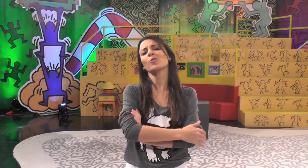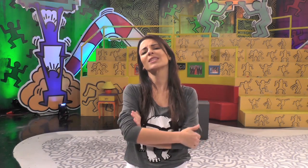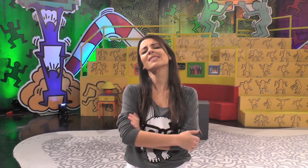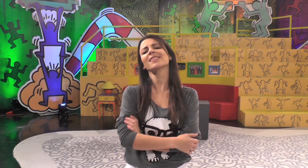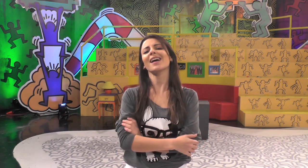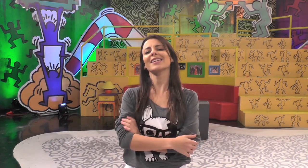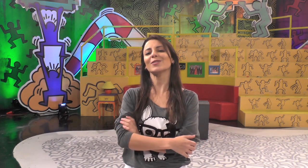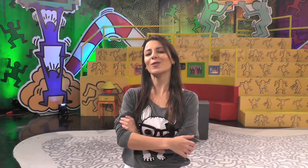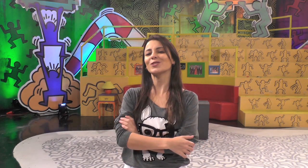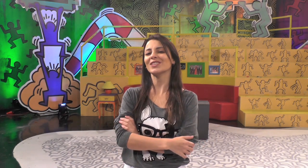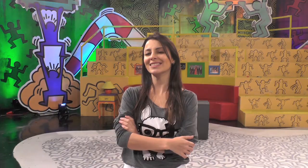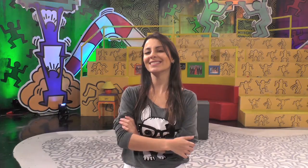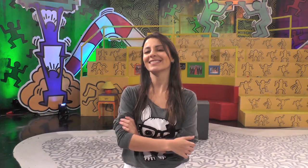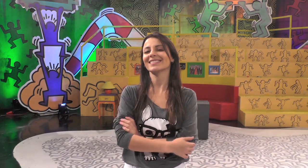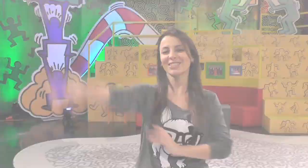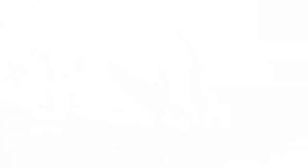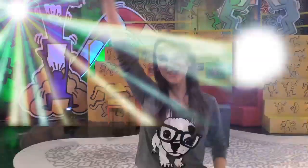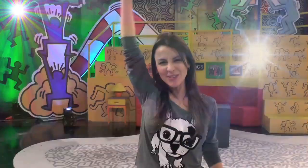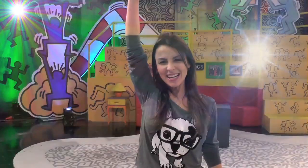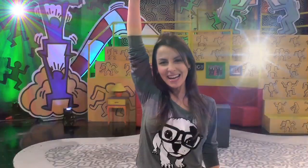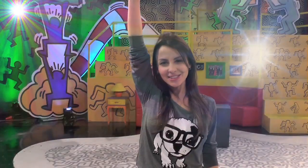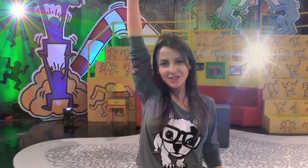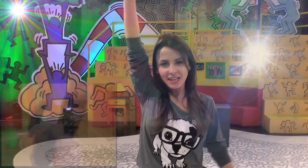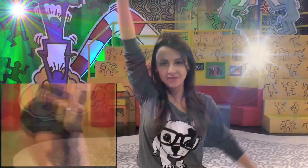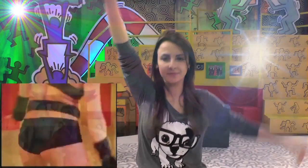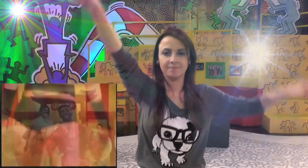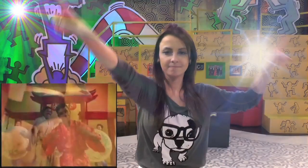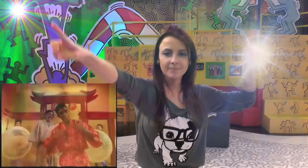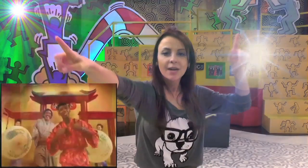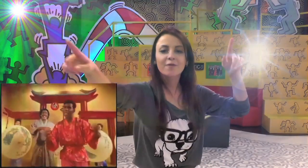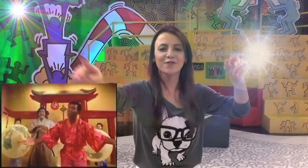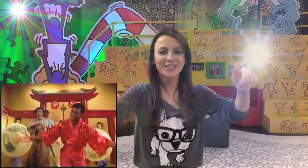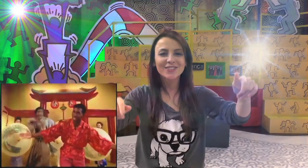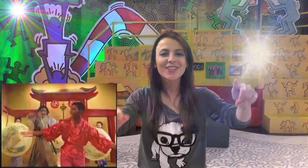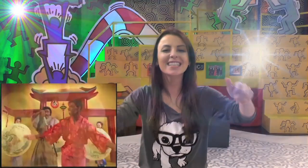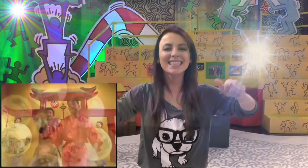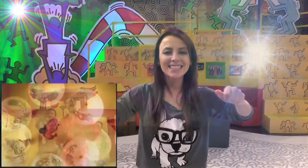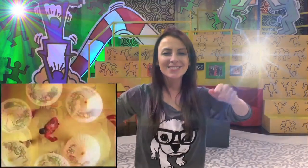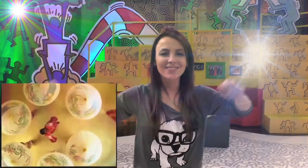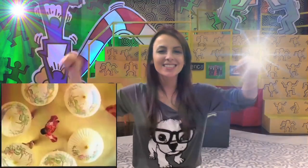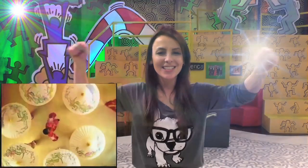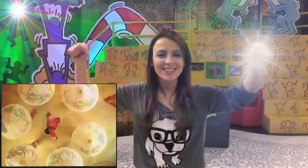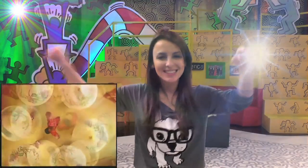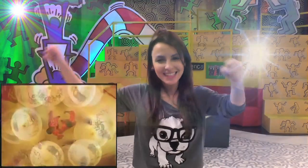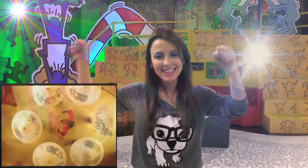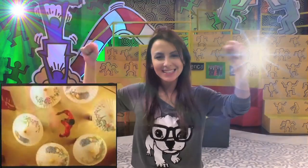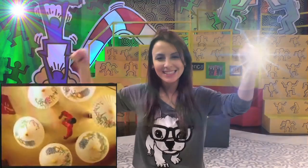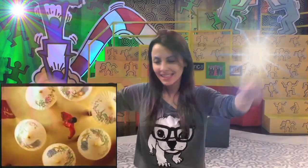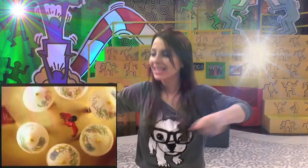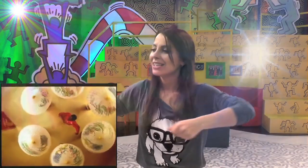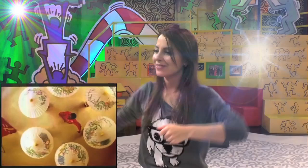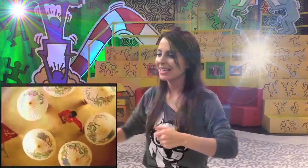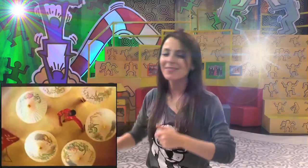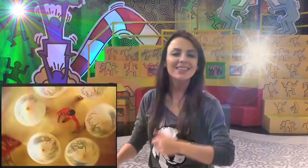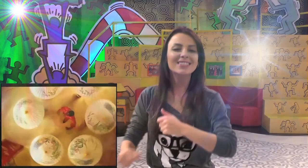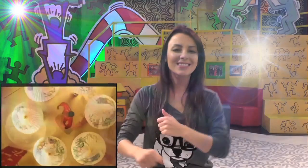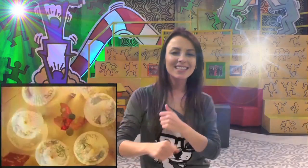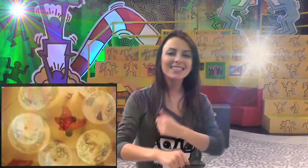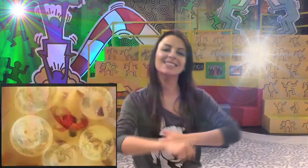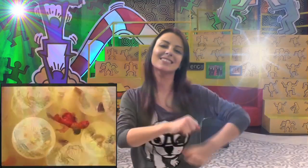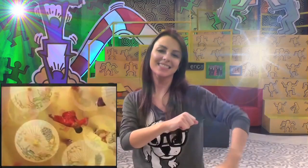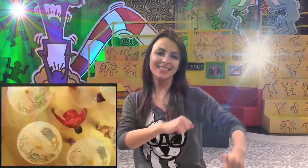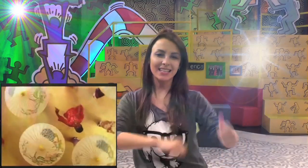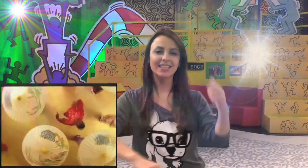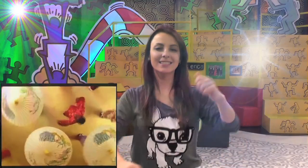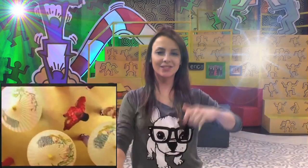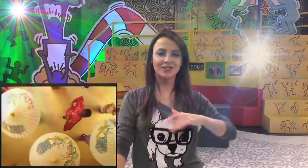bem como dançarina do El-chan? São na caixa! Oriente pra mexer com a vem gente, do Oriente pra mexer com a gente, aqui no vem quebrar gostoso